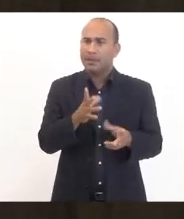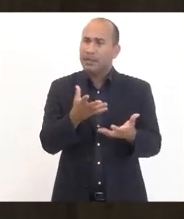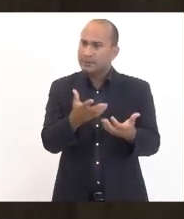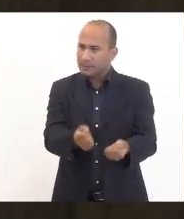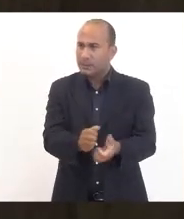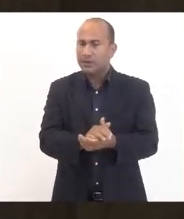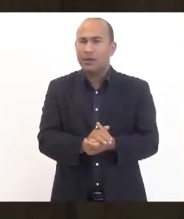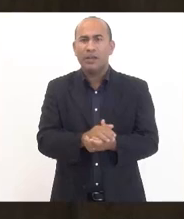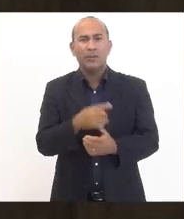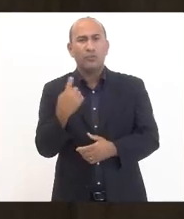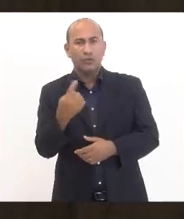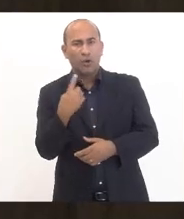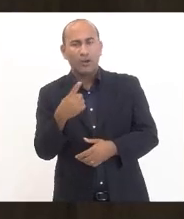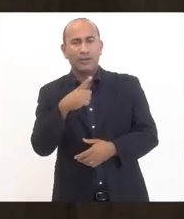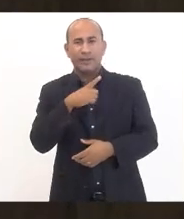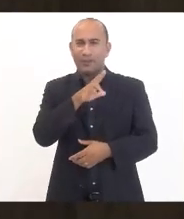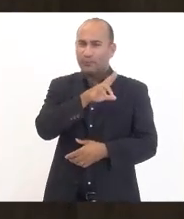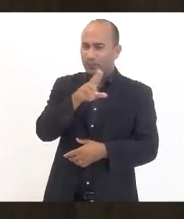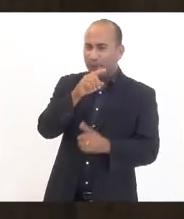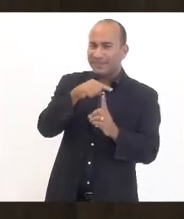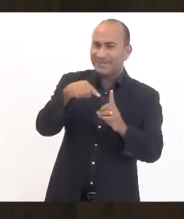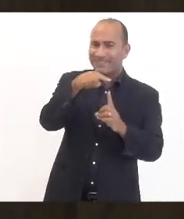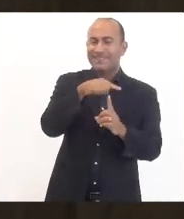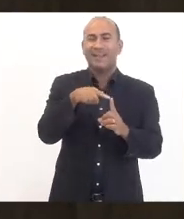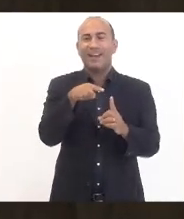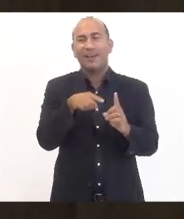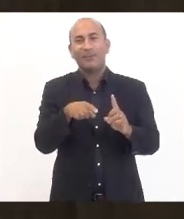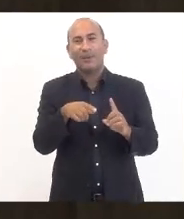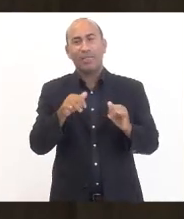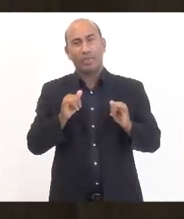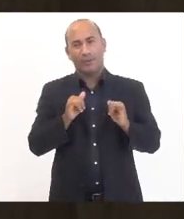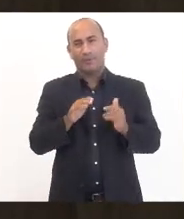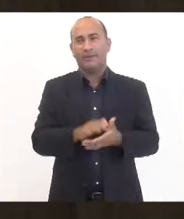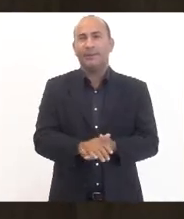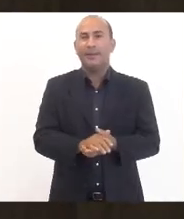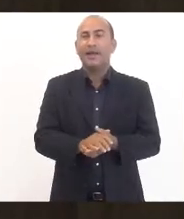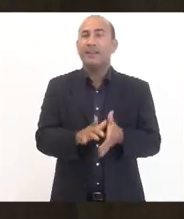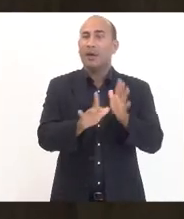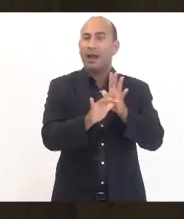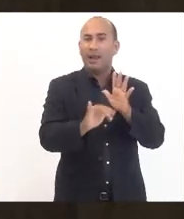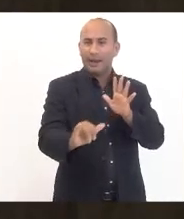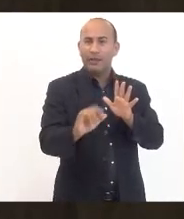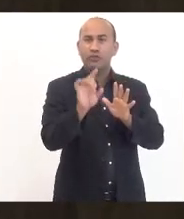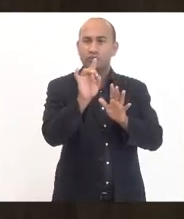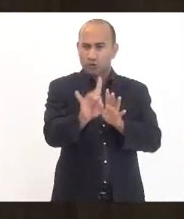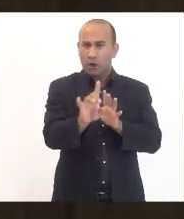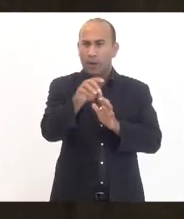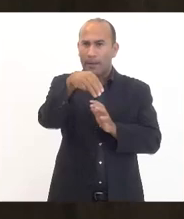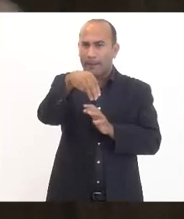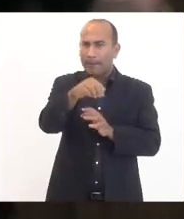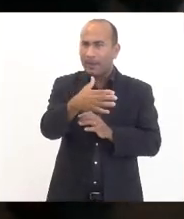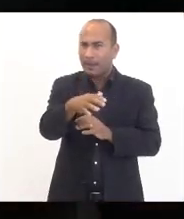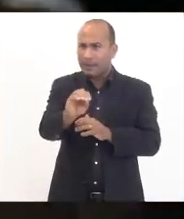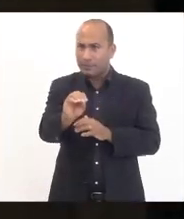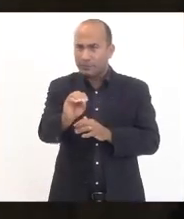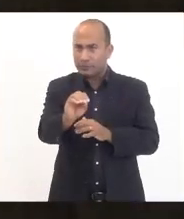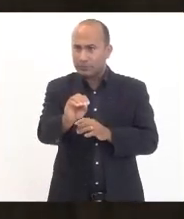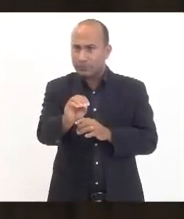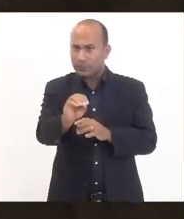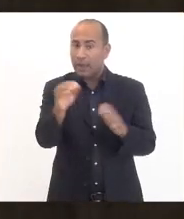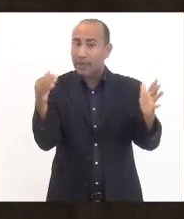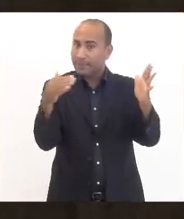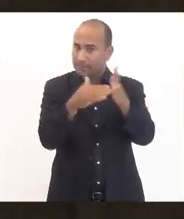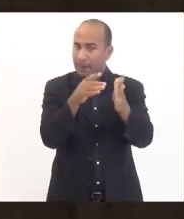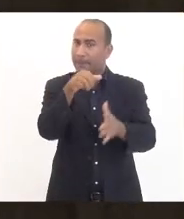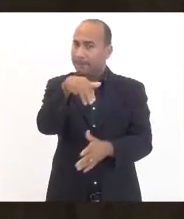A gente que toma o santo nome dele em vão. E a lei orgânica da polícia é só em março, é isso? Até